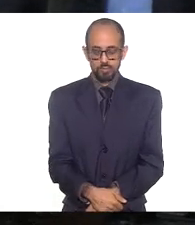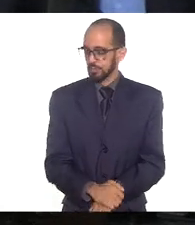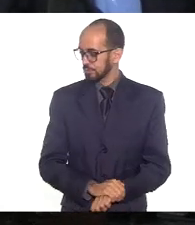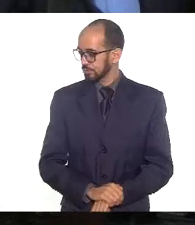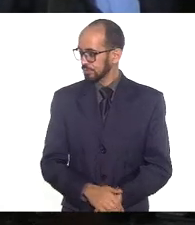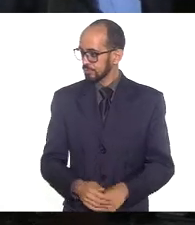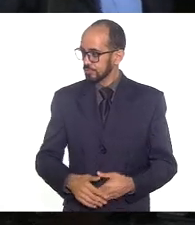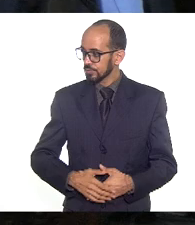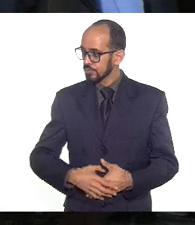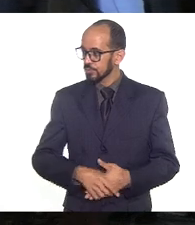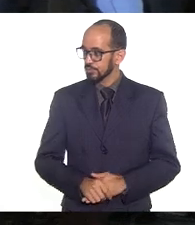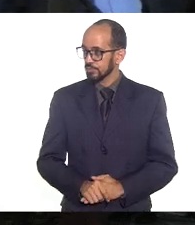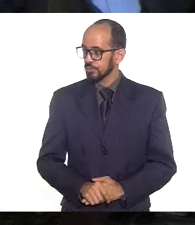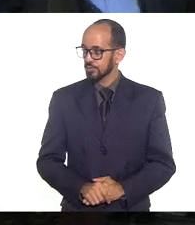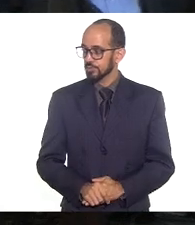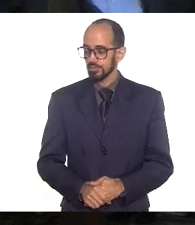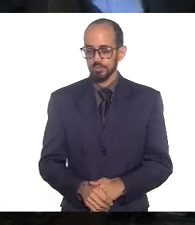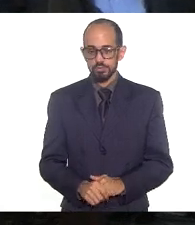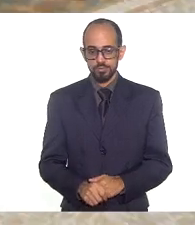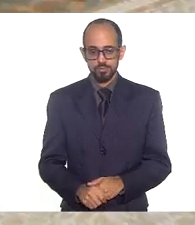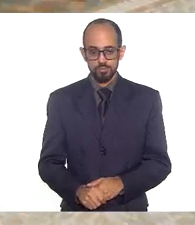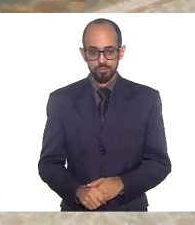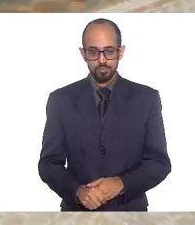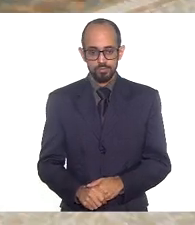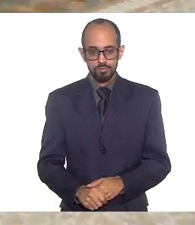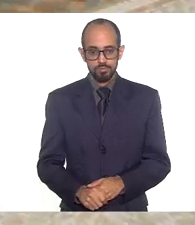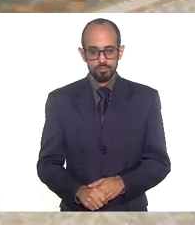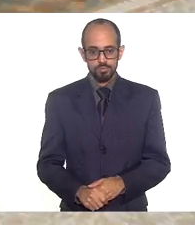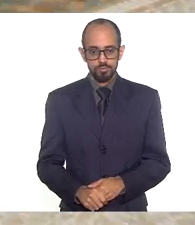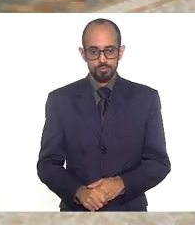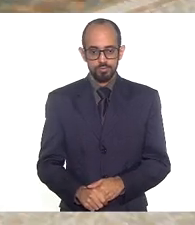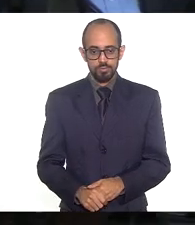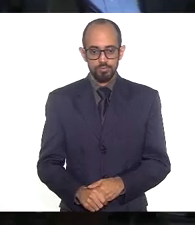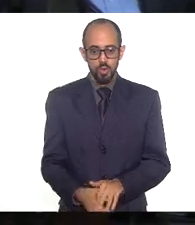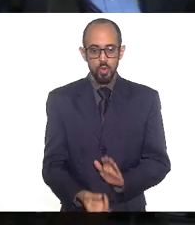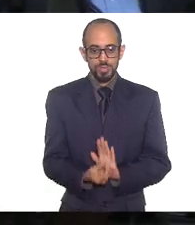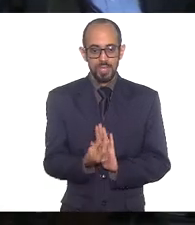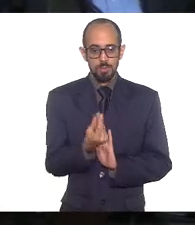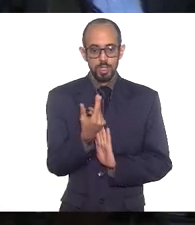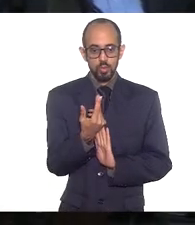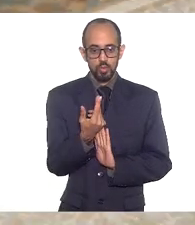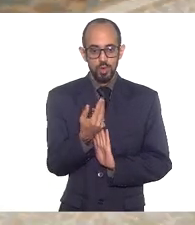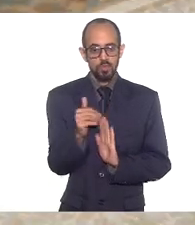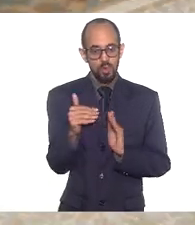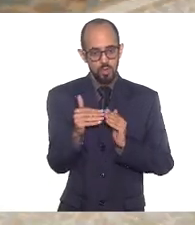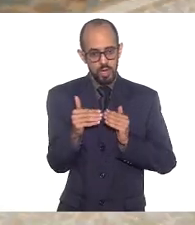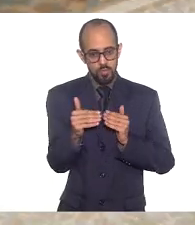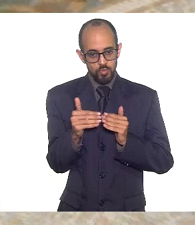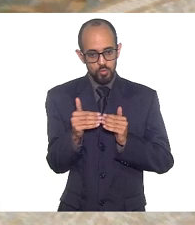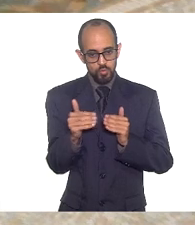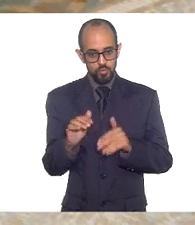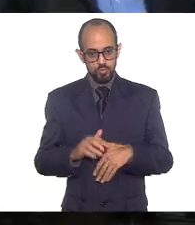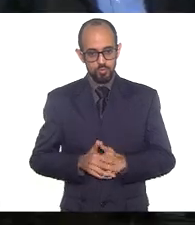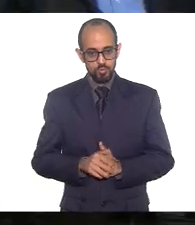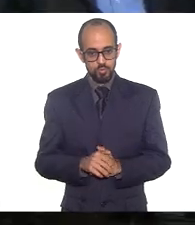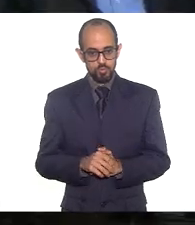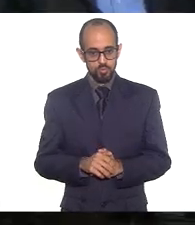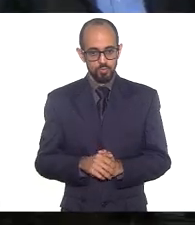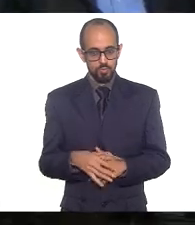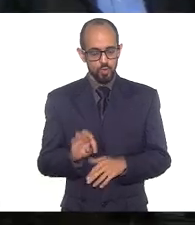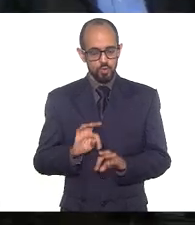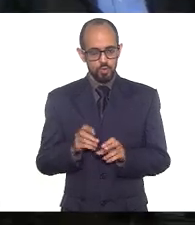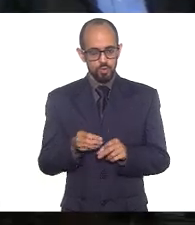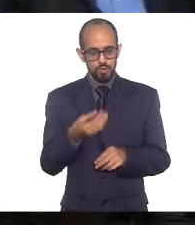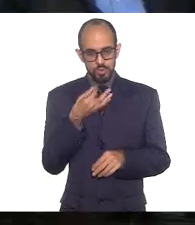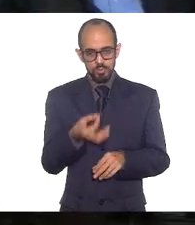E aí e ela comissão de orçamento orçamento é favorável pareceres